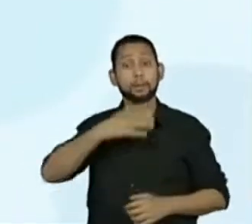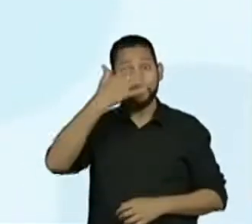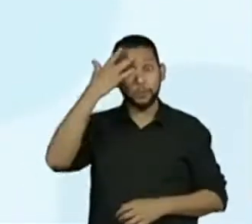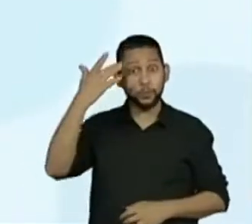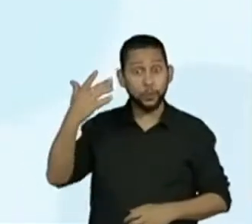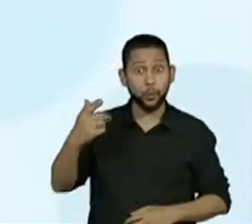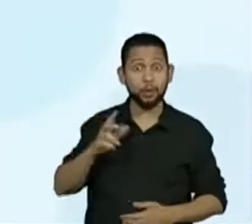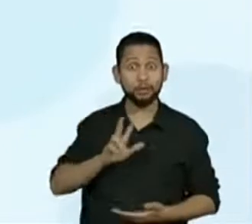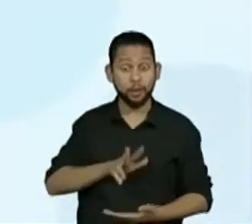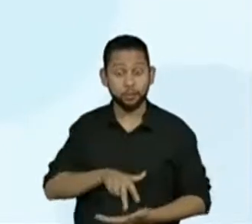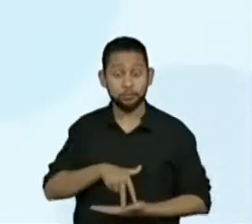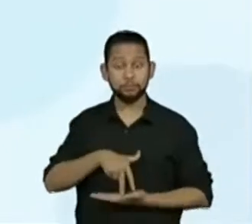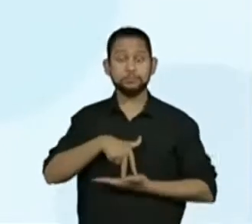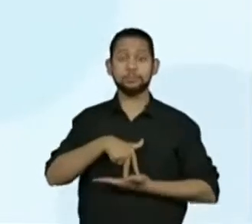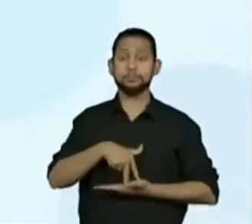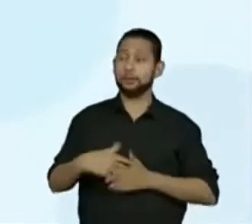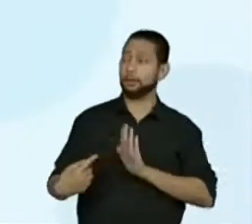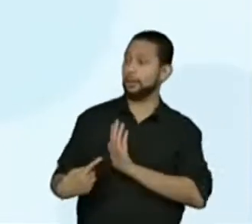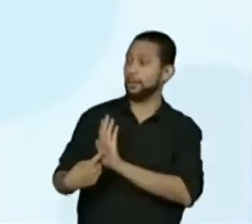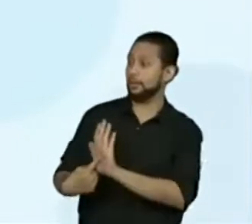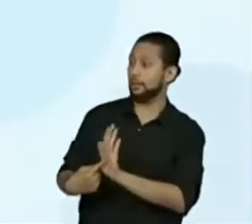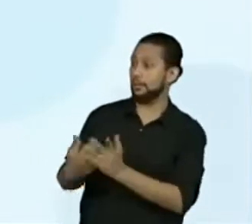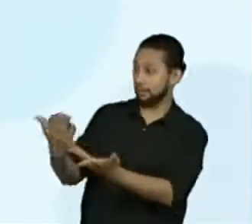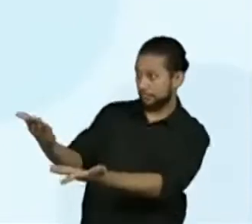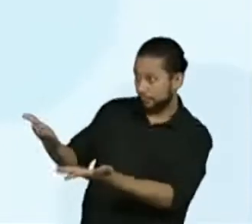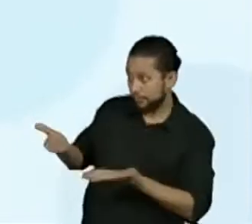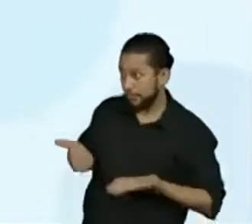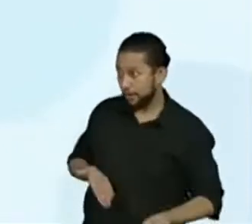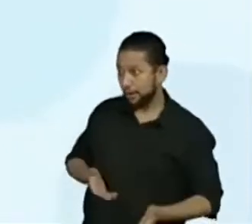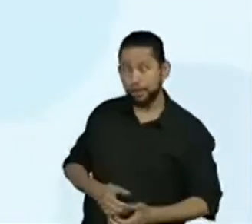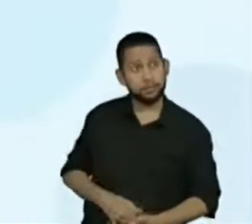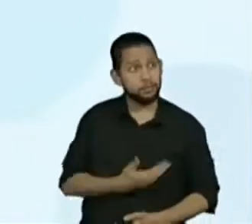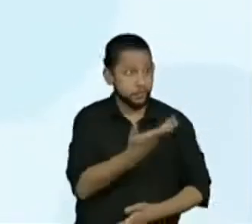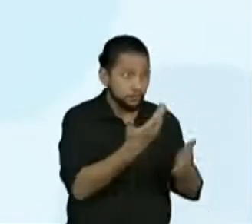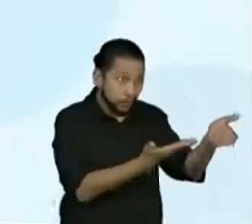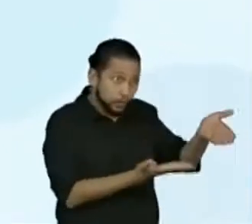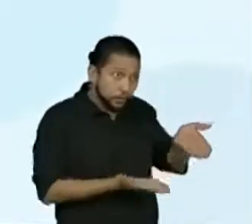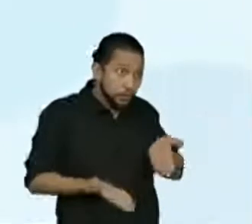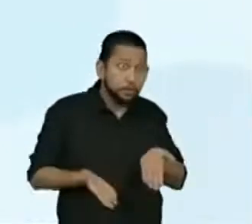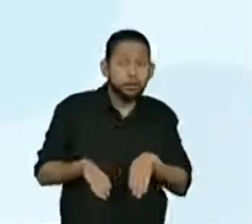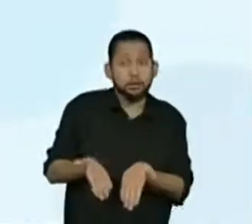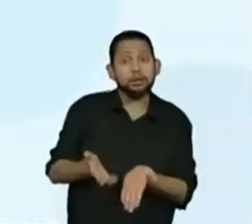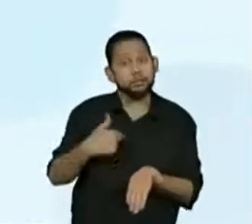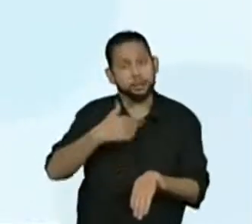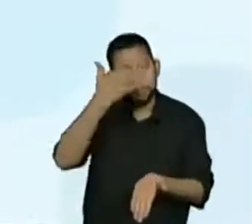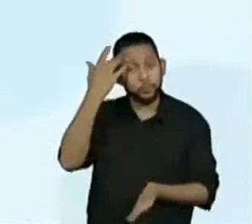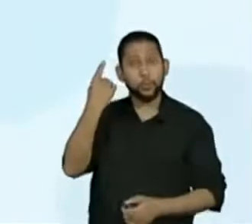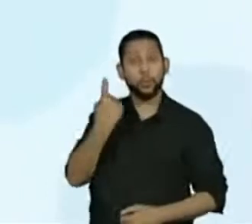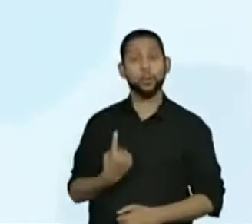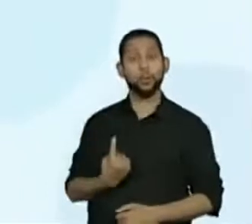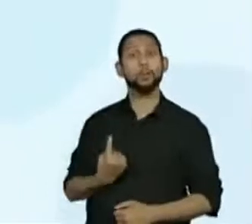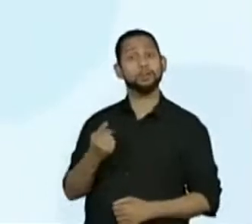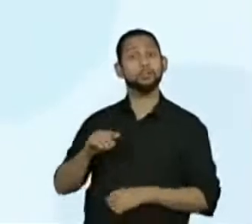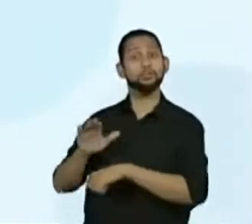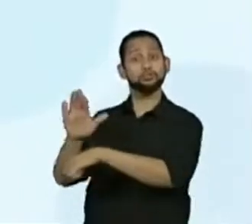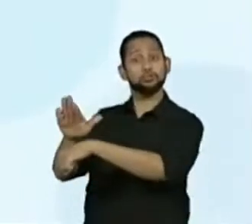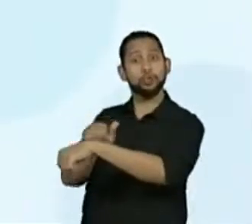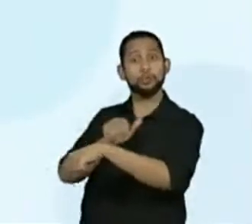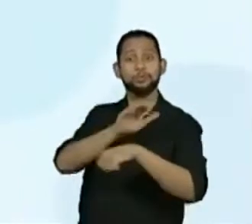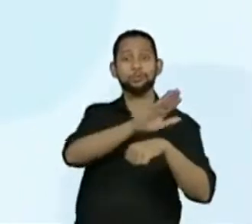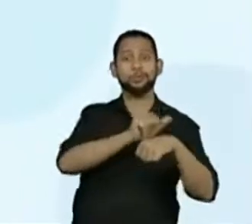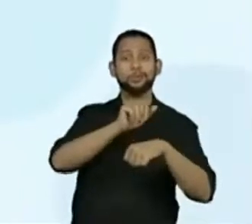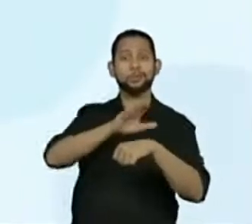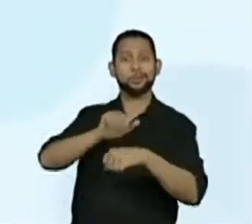cerimônias que eu vou entrar em detalhes nesse personagem aqui que faz parte do Sarau a letra A as